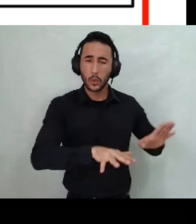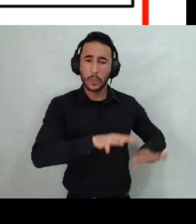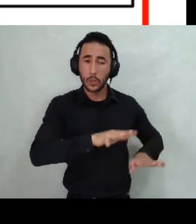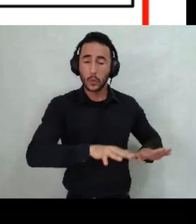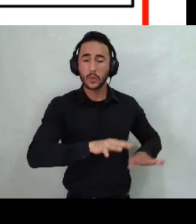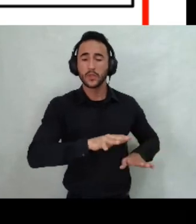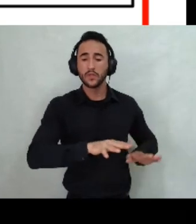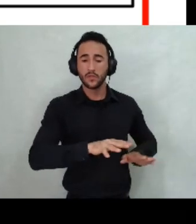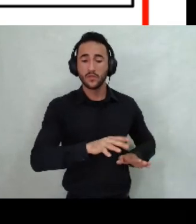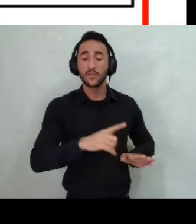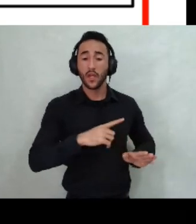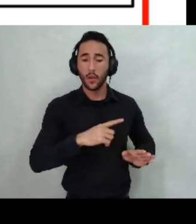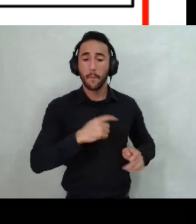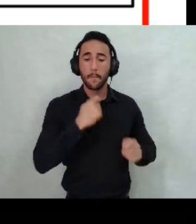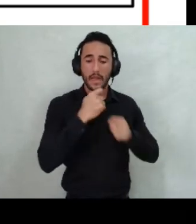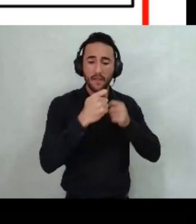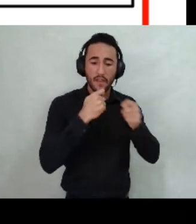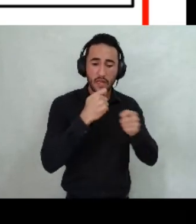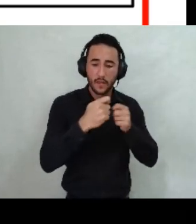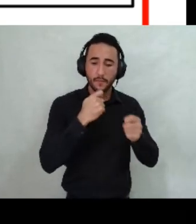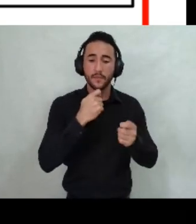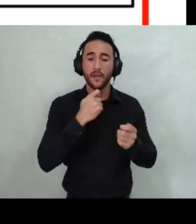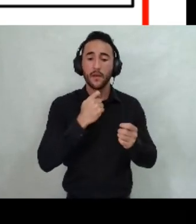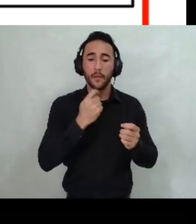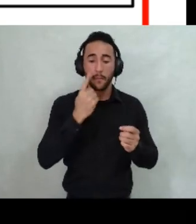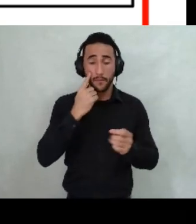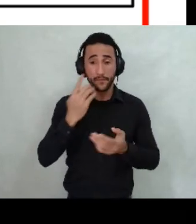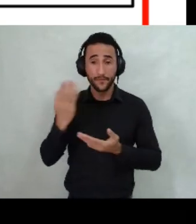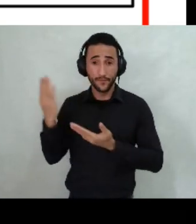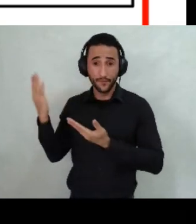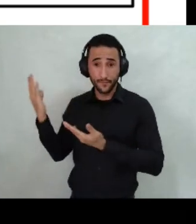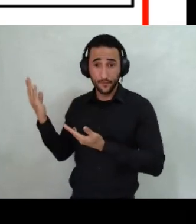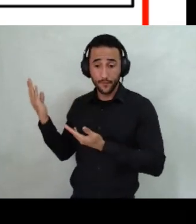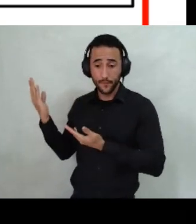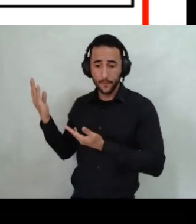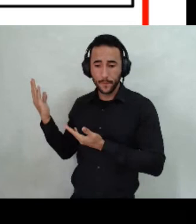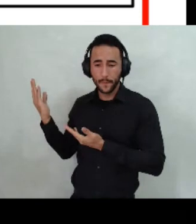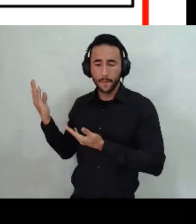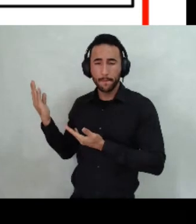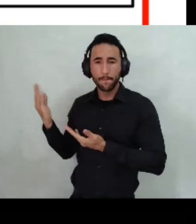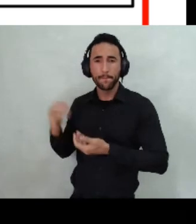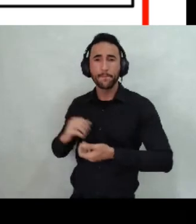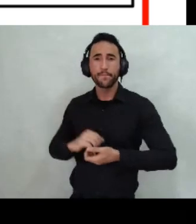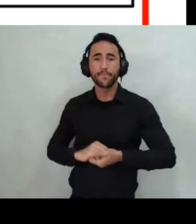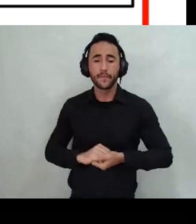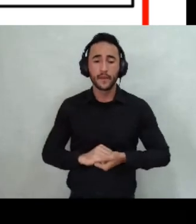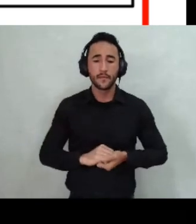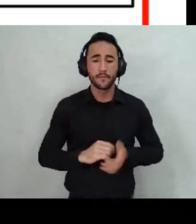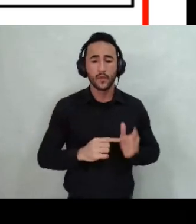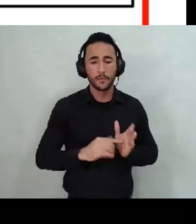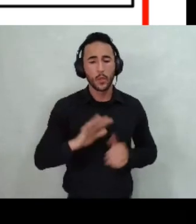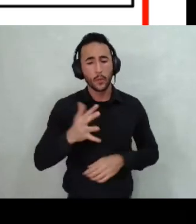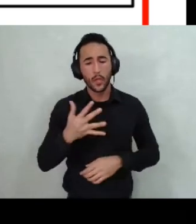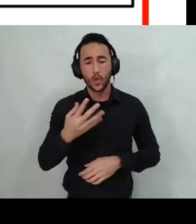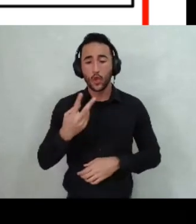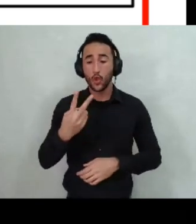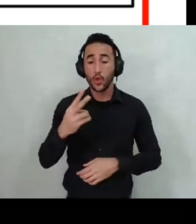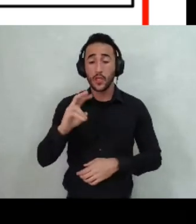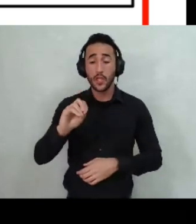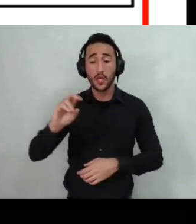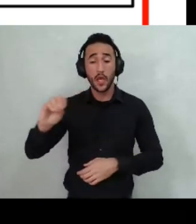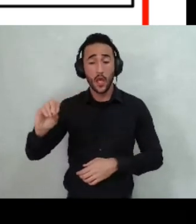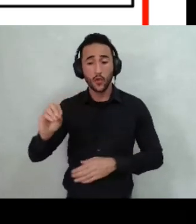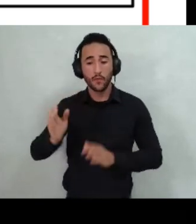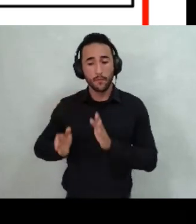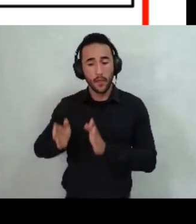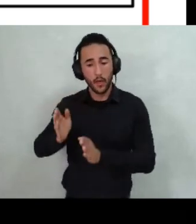questionário estruturado. Vejam, a amostra programada era de 2.500 por fase, nós conseguimos cumprir uma amostra